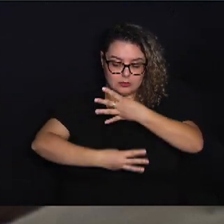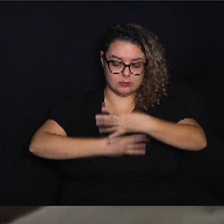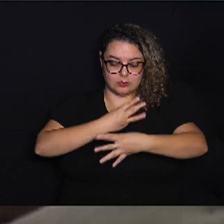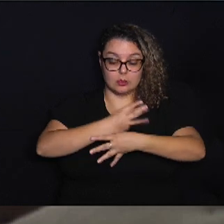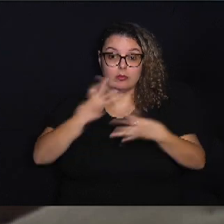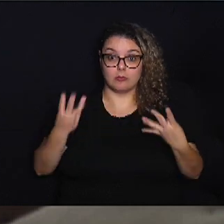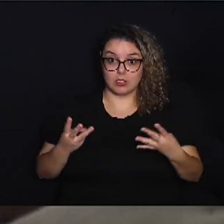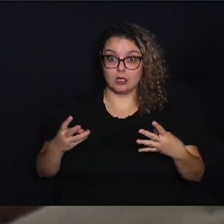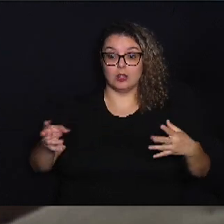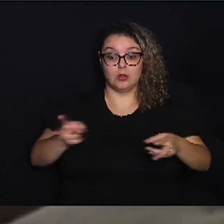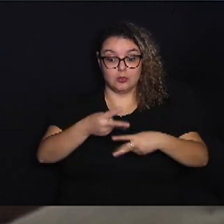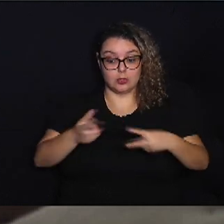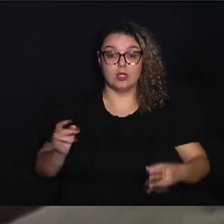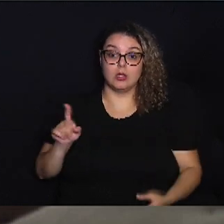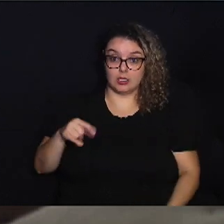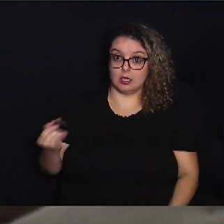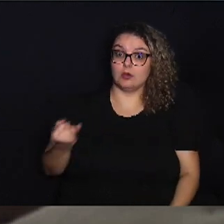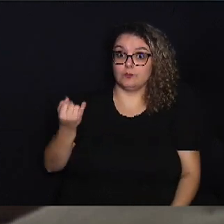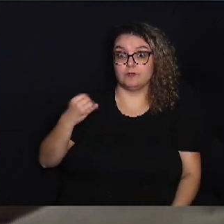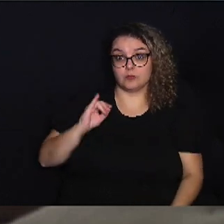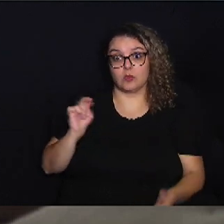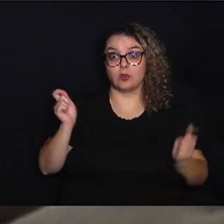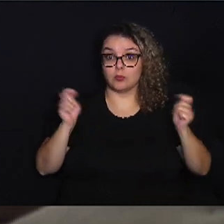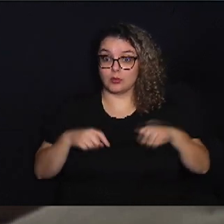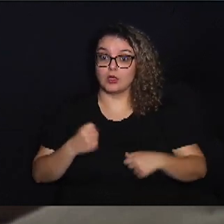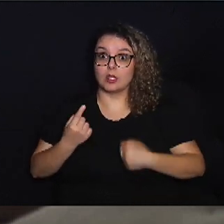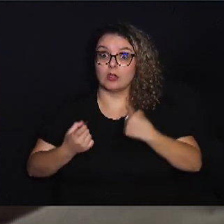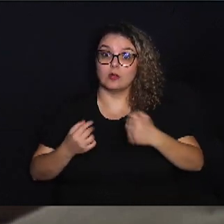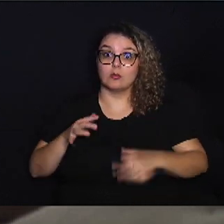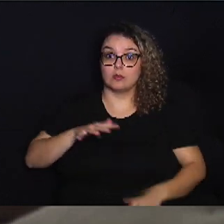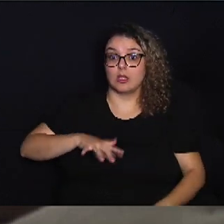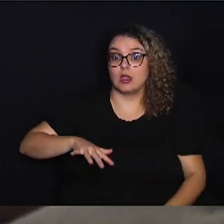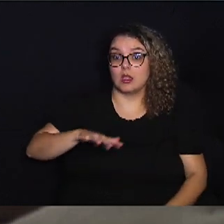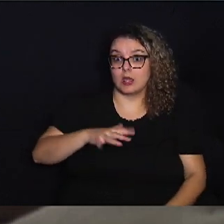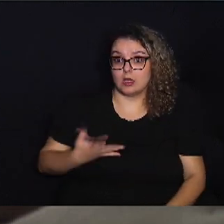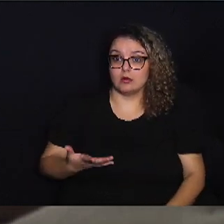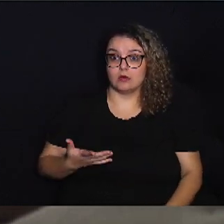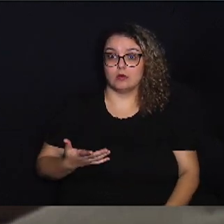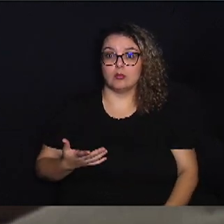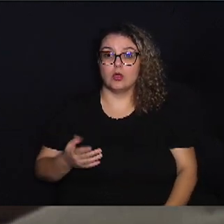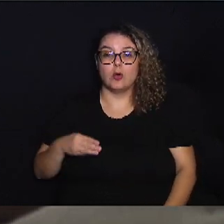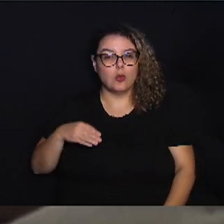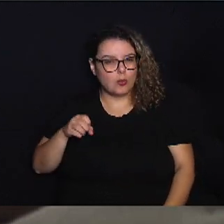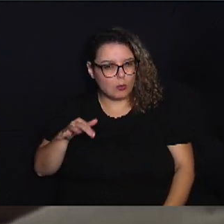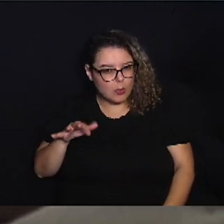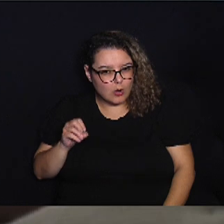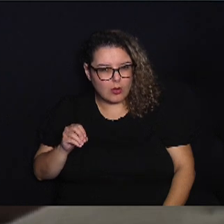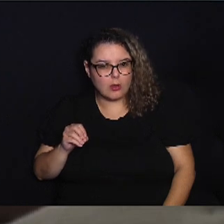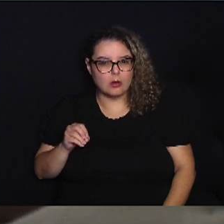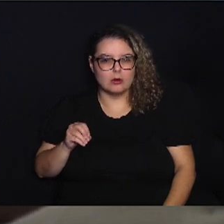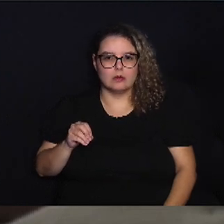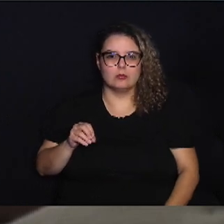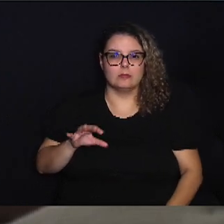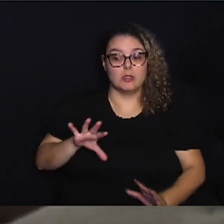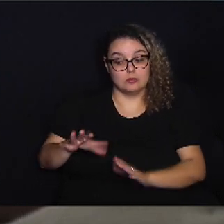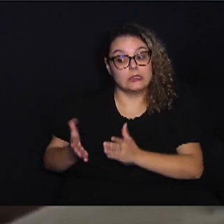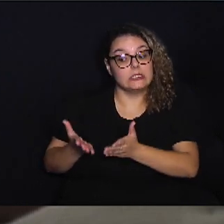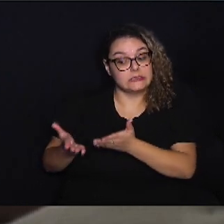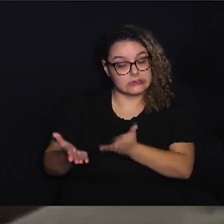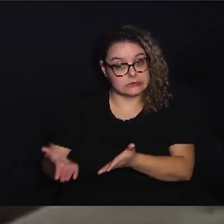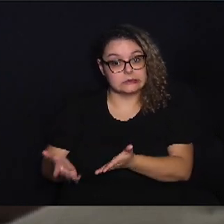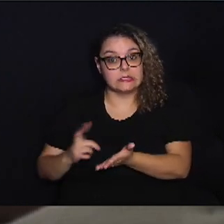importante. Se possível for, né, tiver alguma área da casa que esteja úmida, com mofo, essa área precisa ser